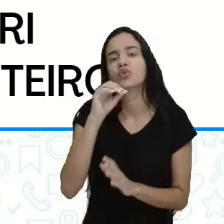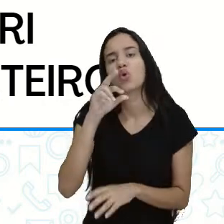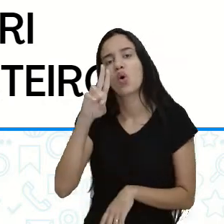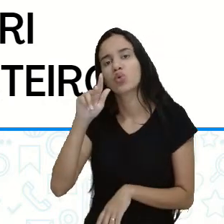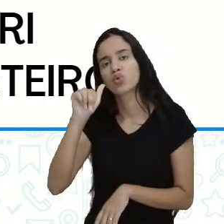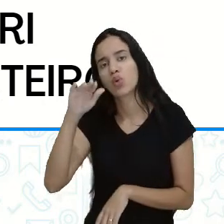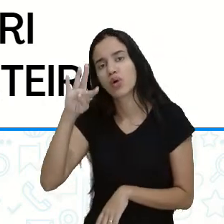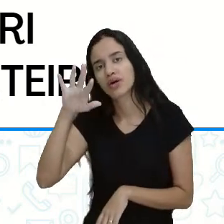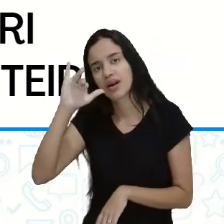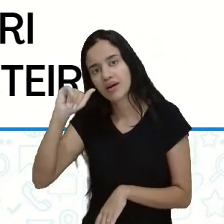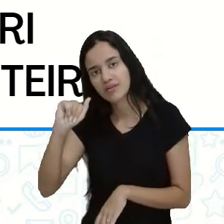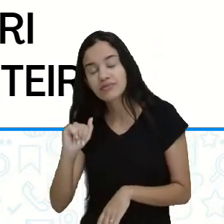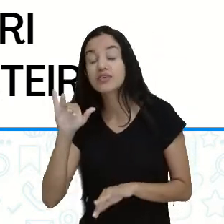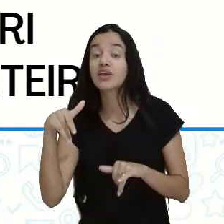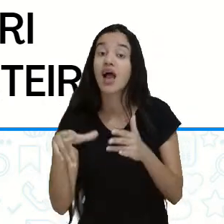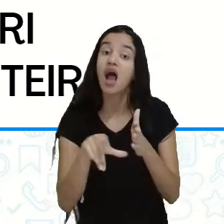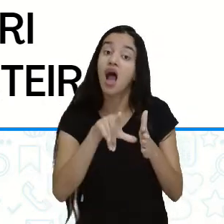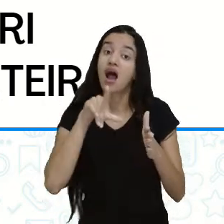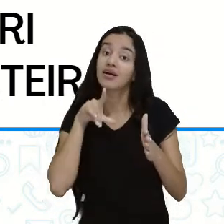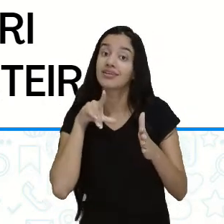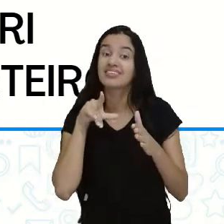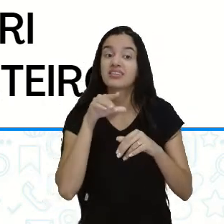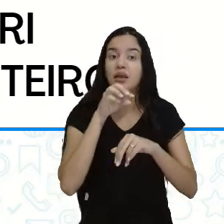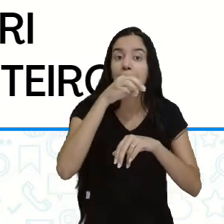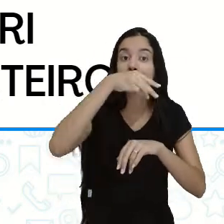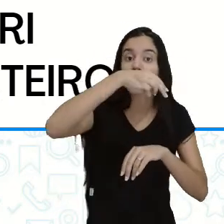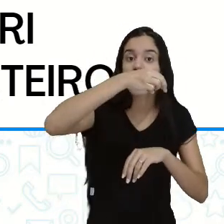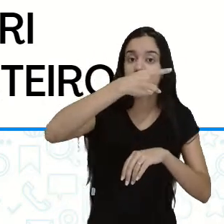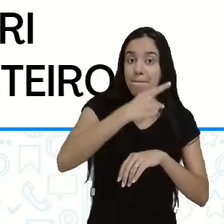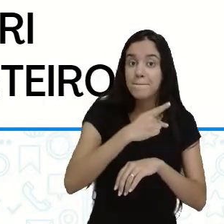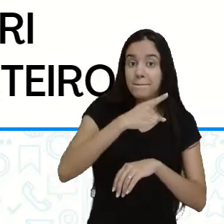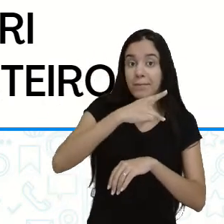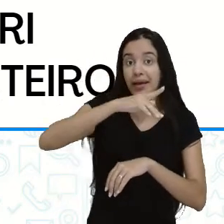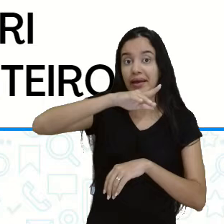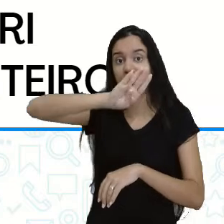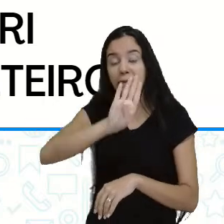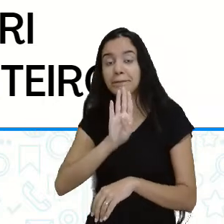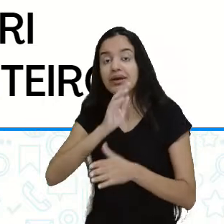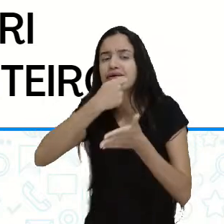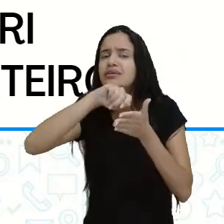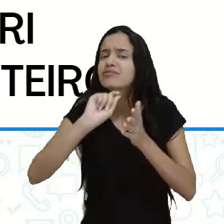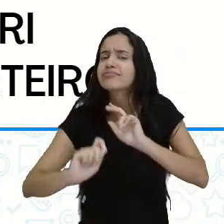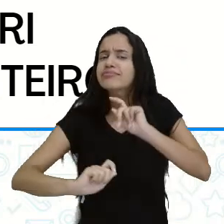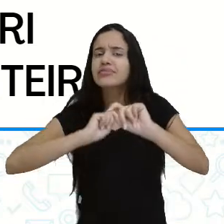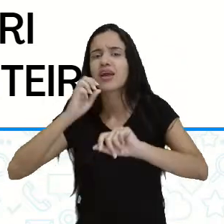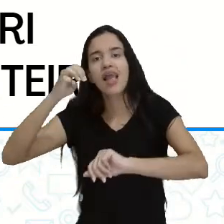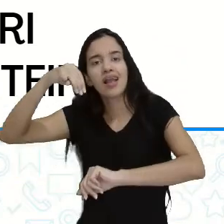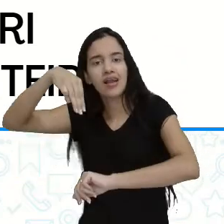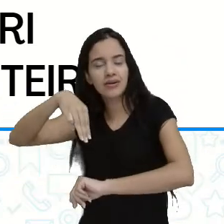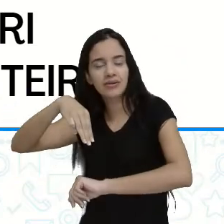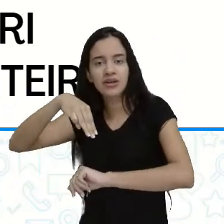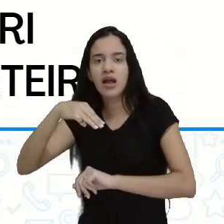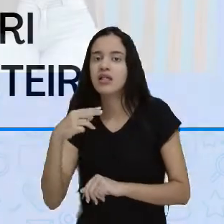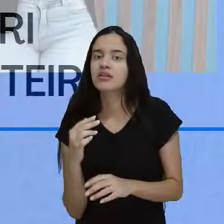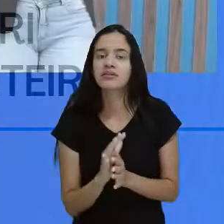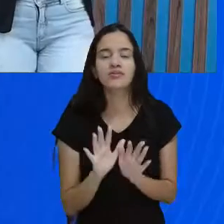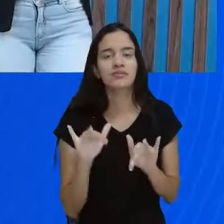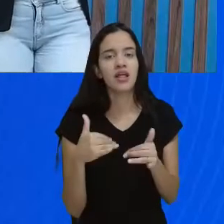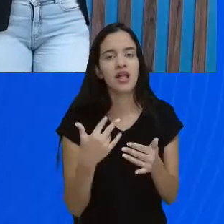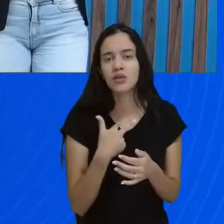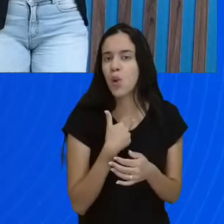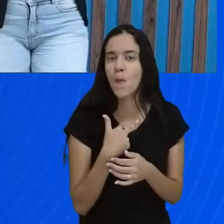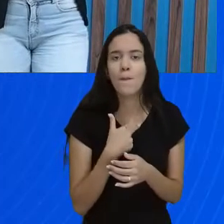gente. Antes de P e B, escrevemos M. A gente não pode